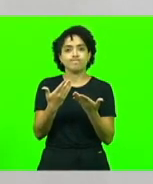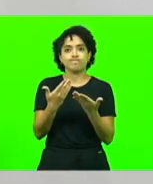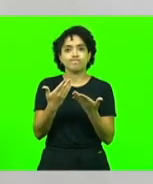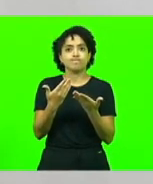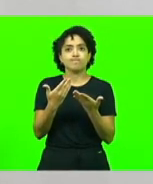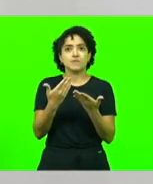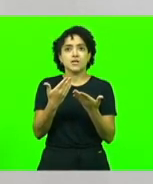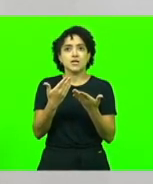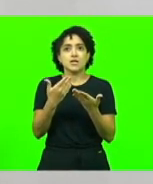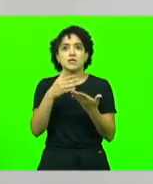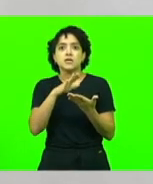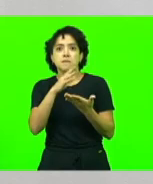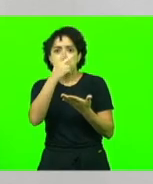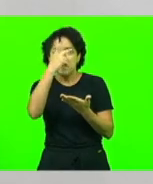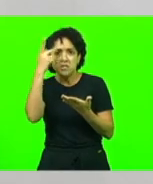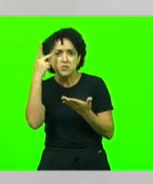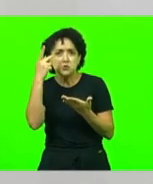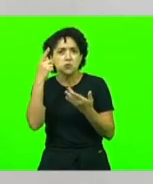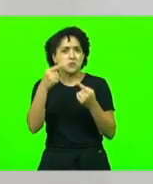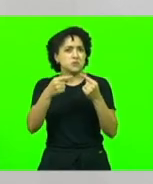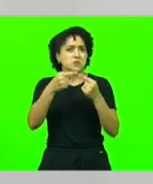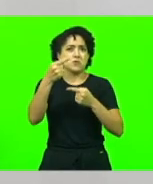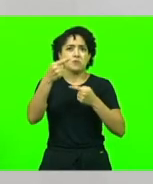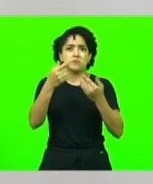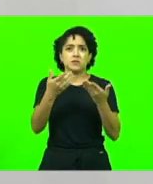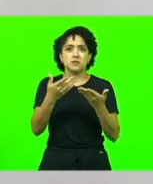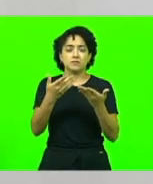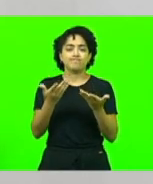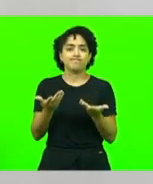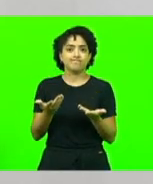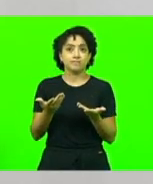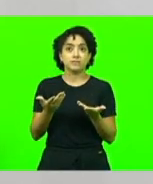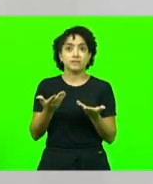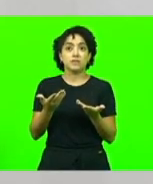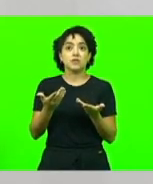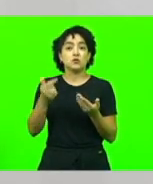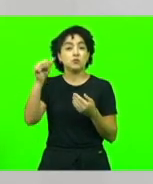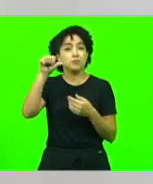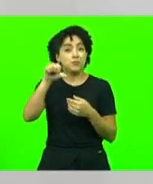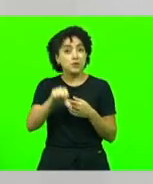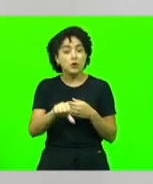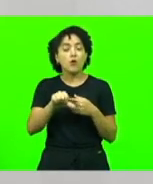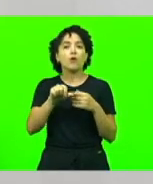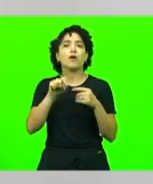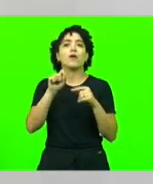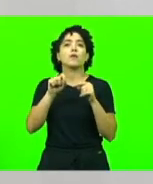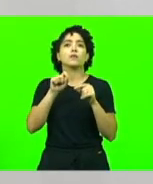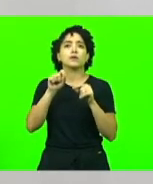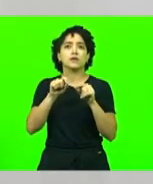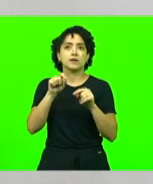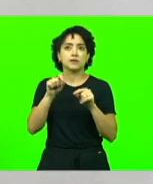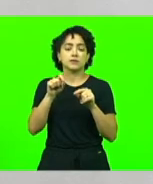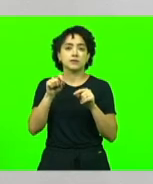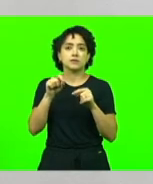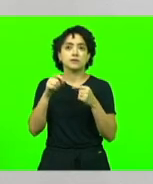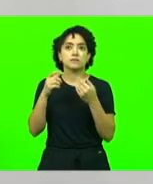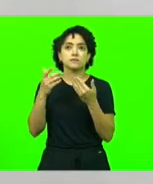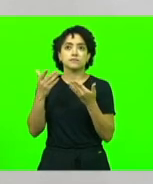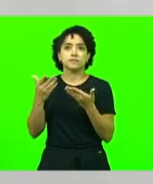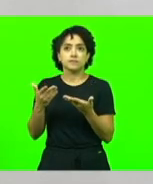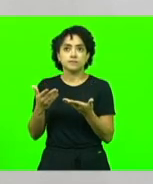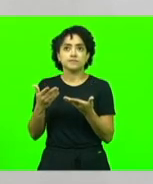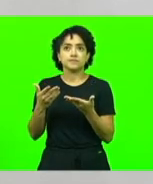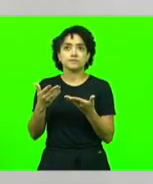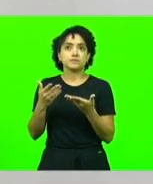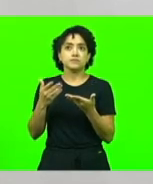chamados de gente. E a minha maior bronca é exatamente essa, deputado Lima. Que não foi